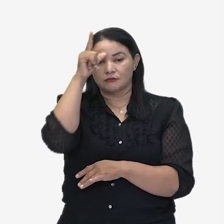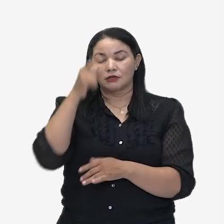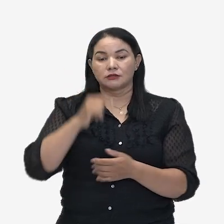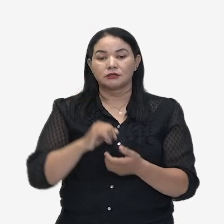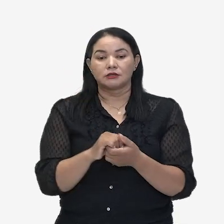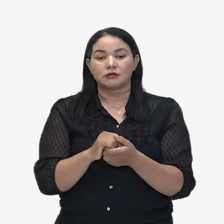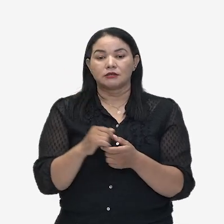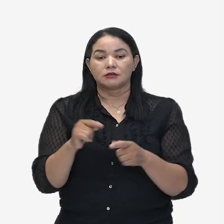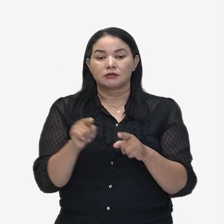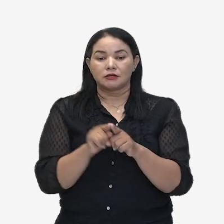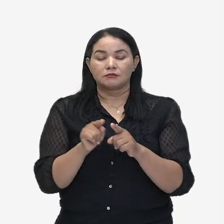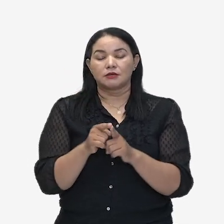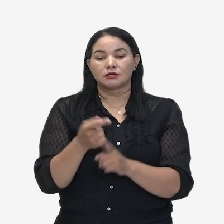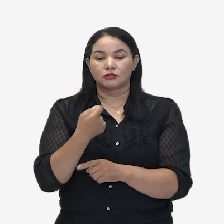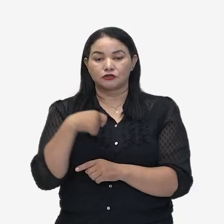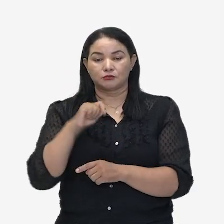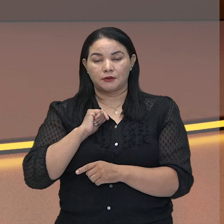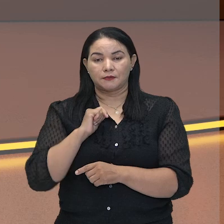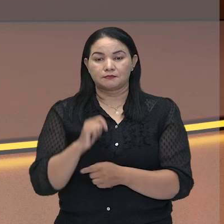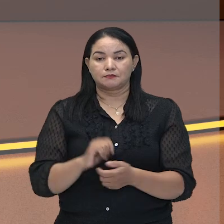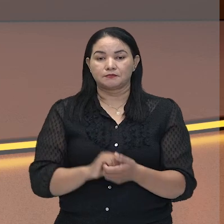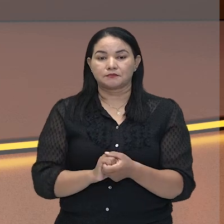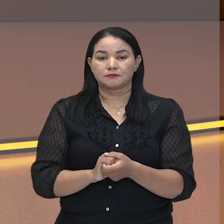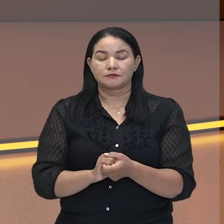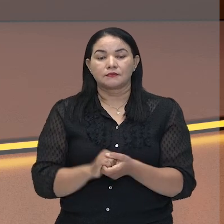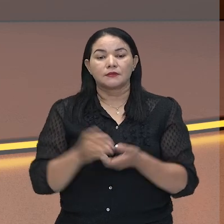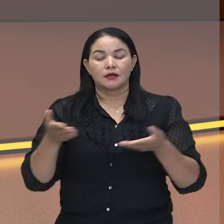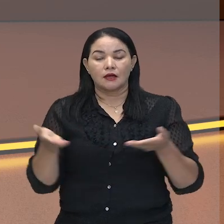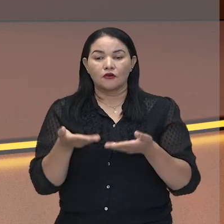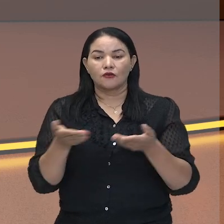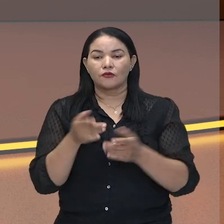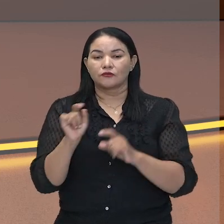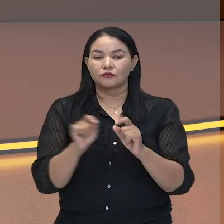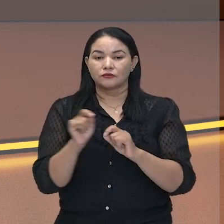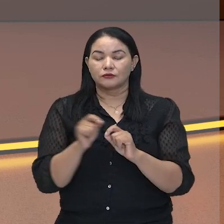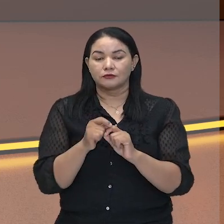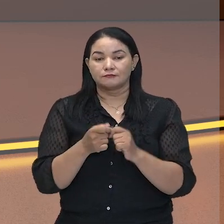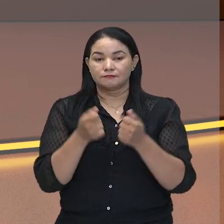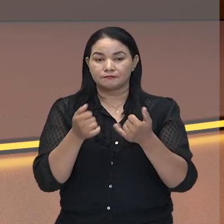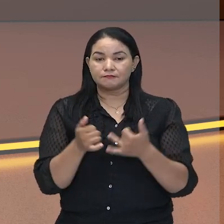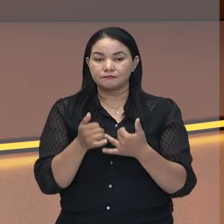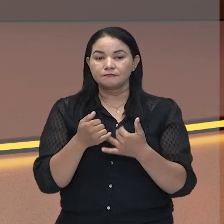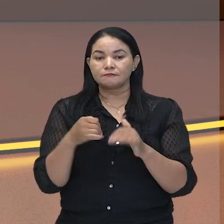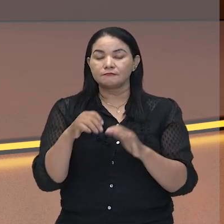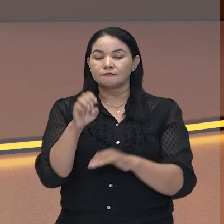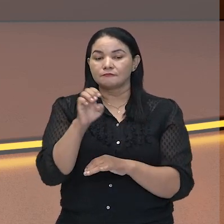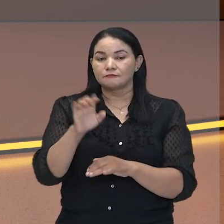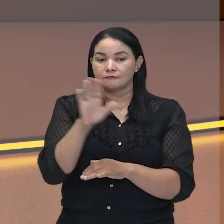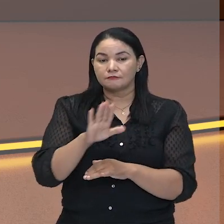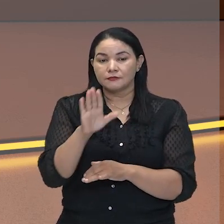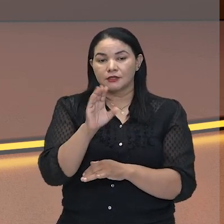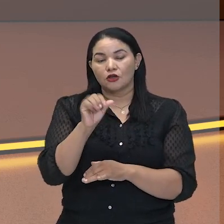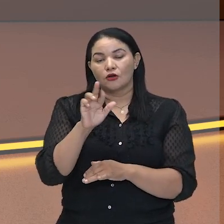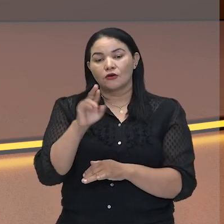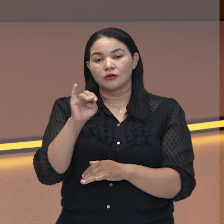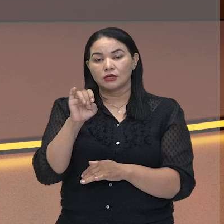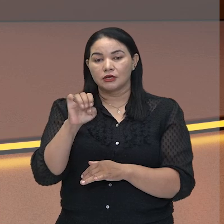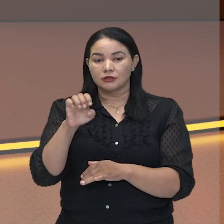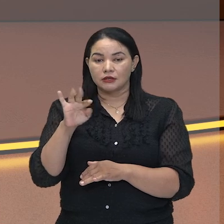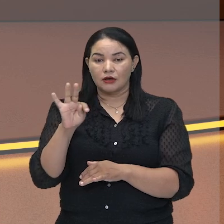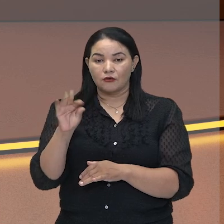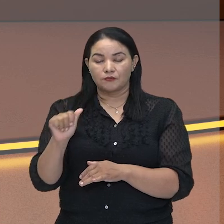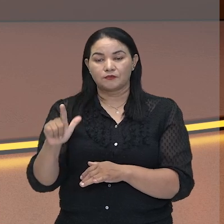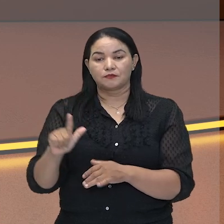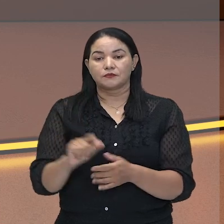na Espanha. Agora, então, a gente começa a falar sobre a Europa Oriental. Aqui a gente vai encontrar um